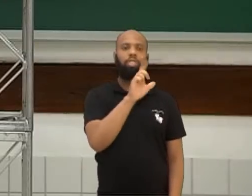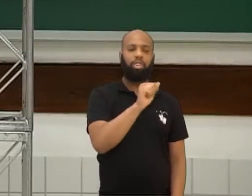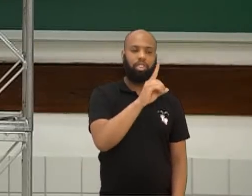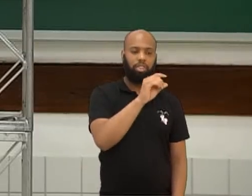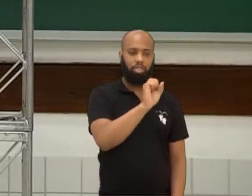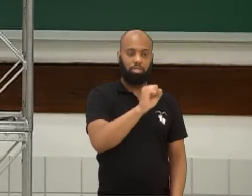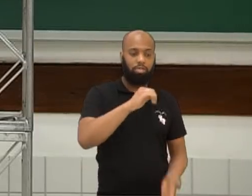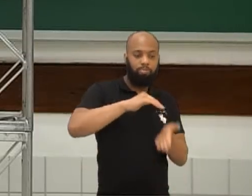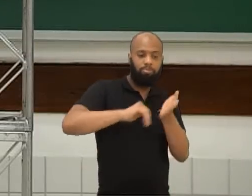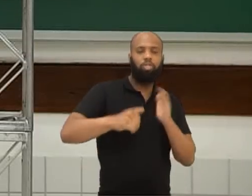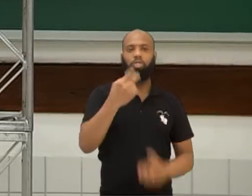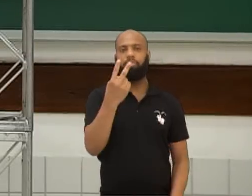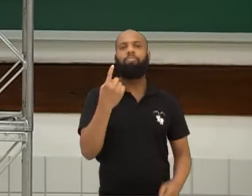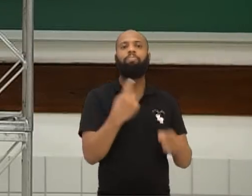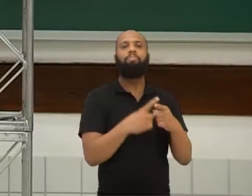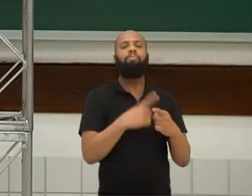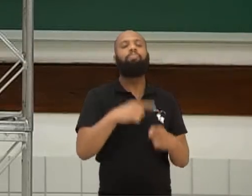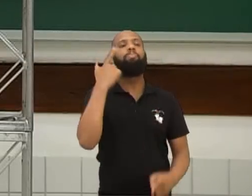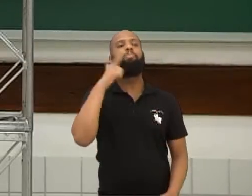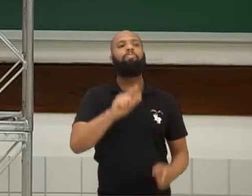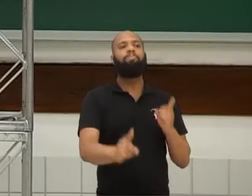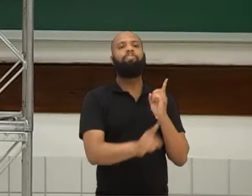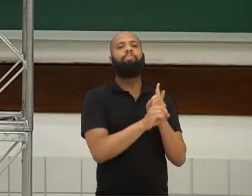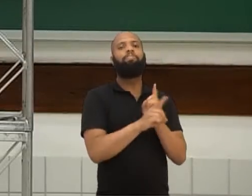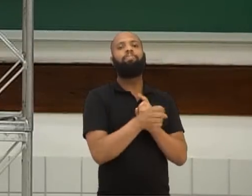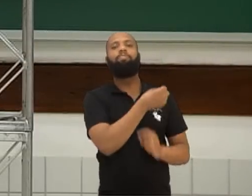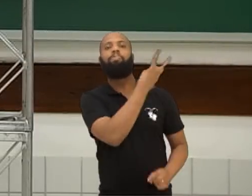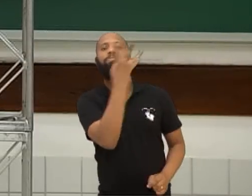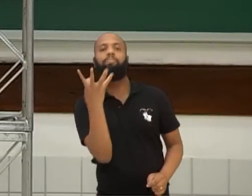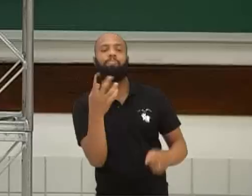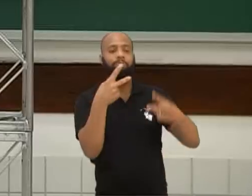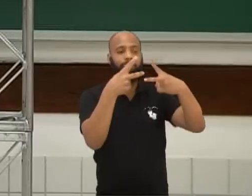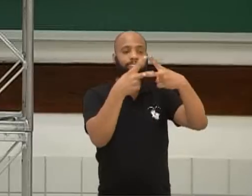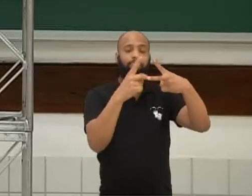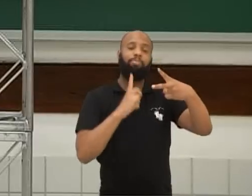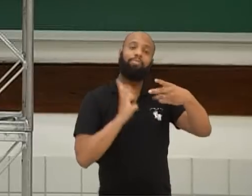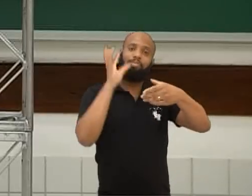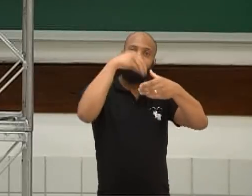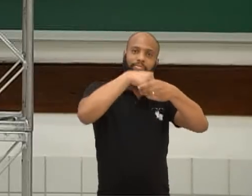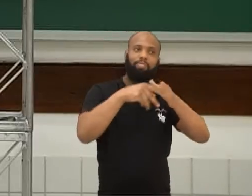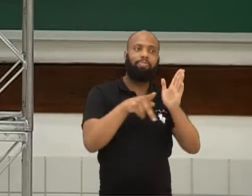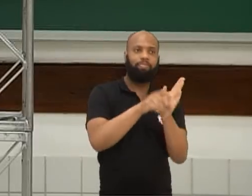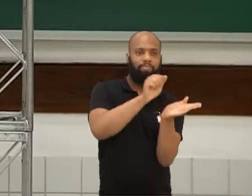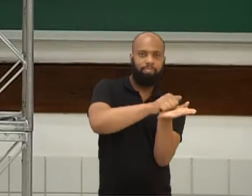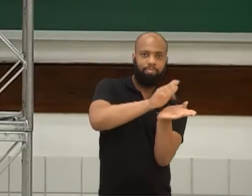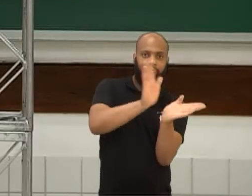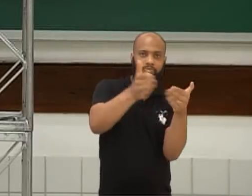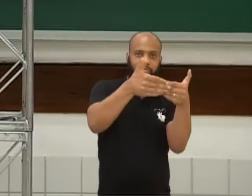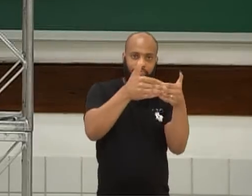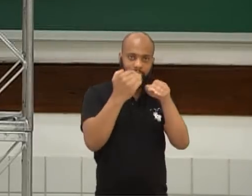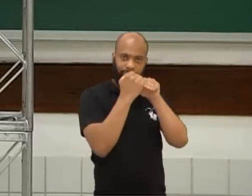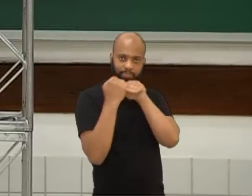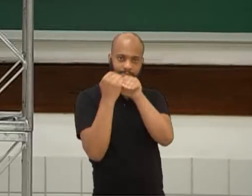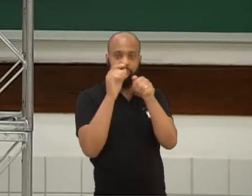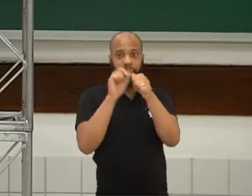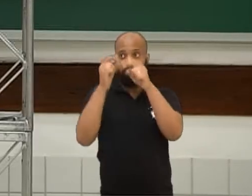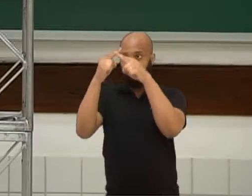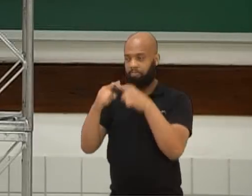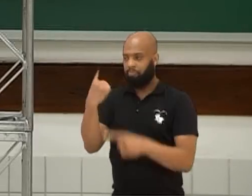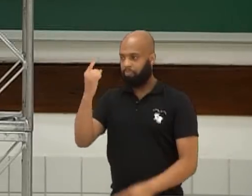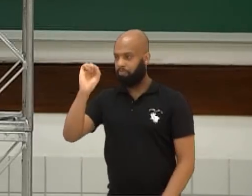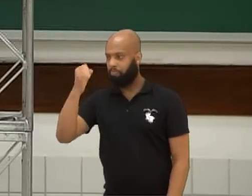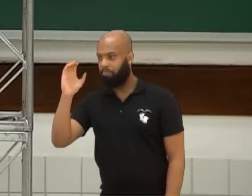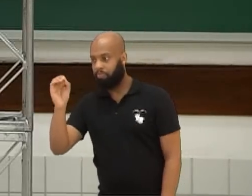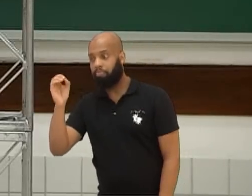2. Por que tirar 2? Porque daí a gente obtém a quantidade de triângulos que podemos traçar dentro do polígono e multiplicar por